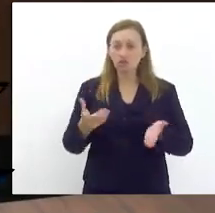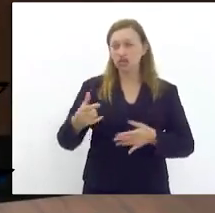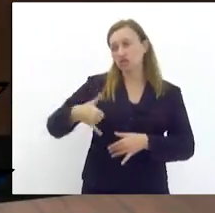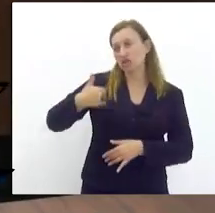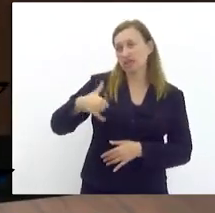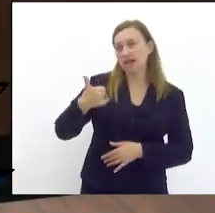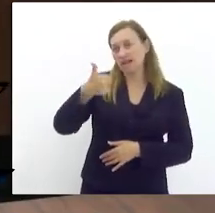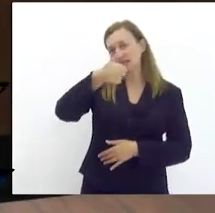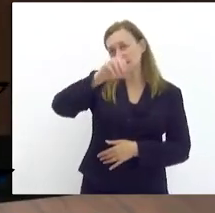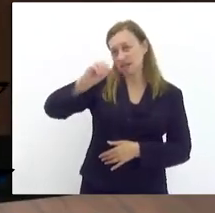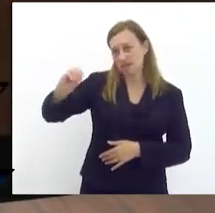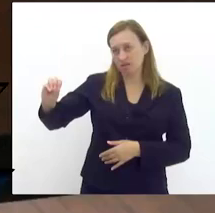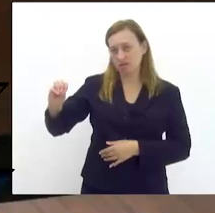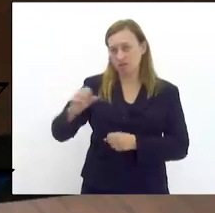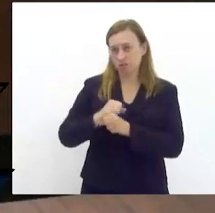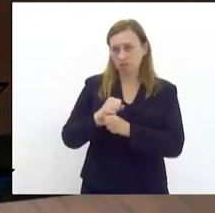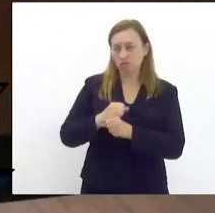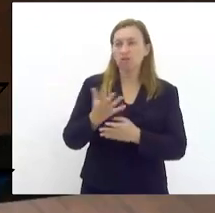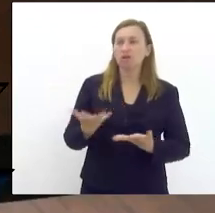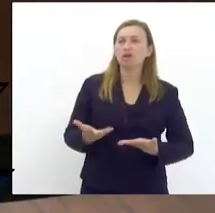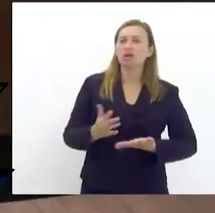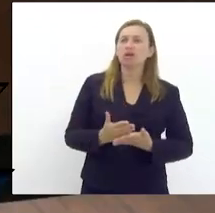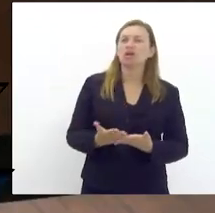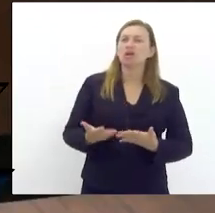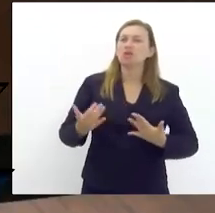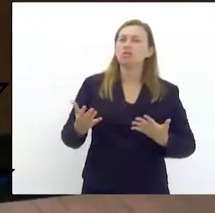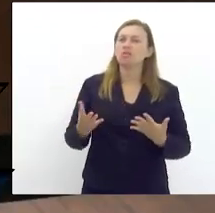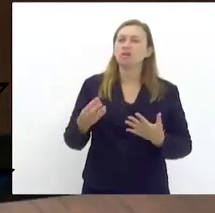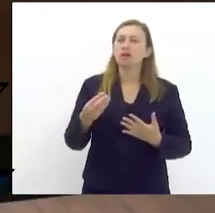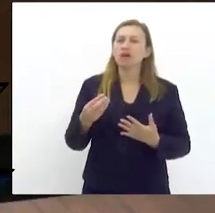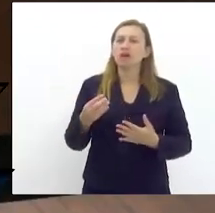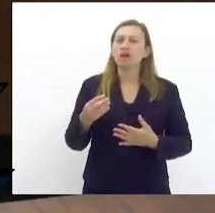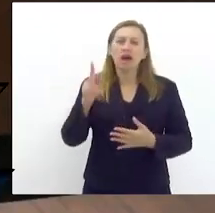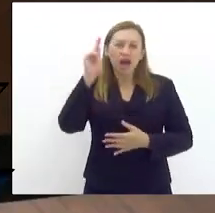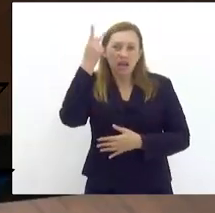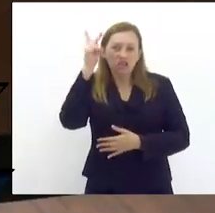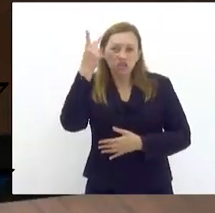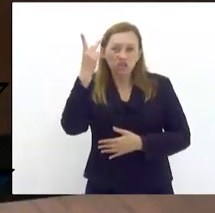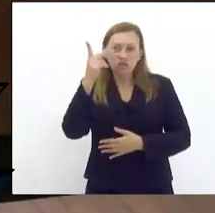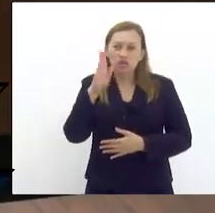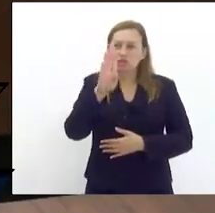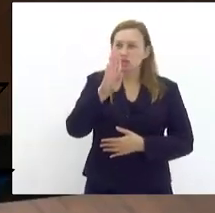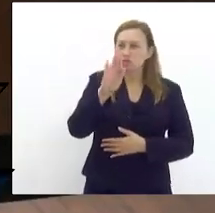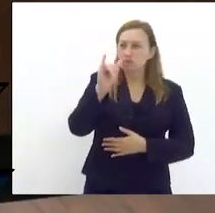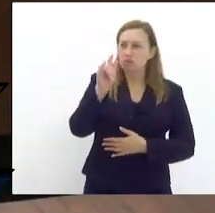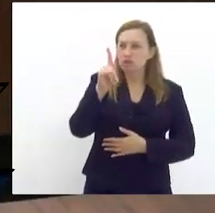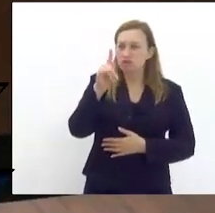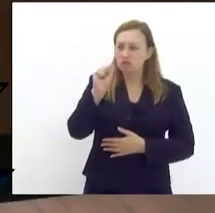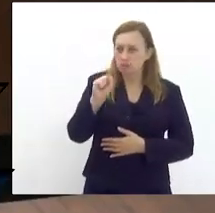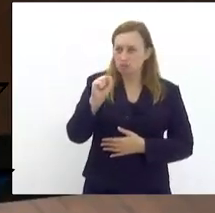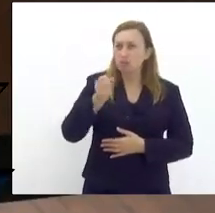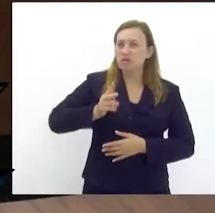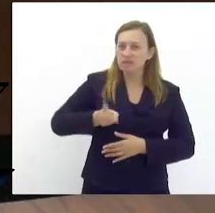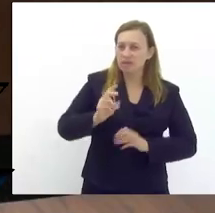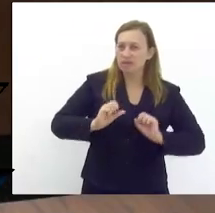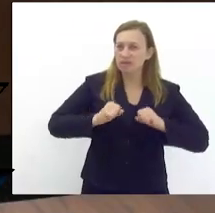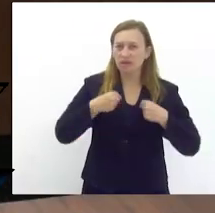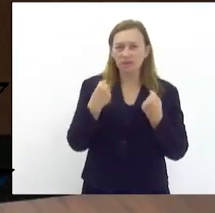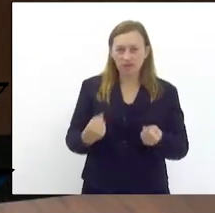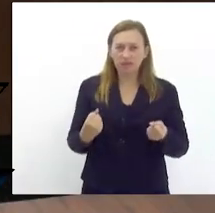mais justo que manter viva a história de um bispo que sempre defendeu